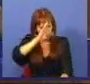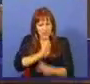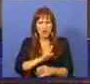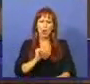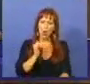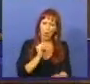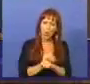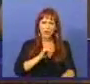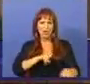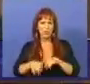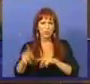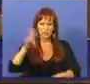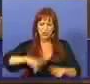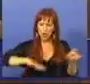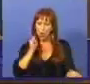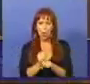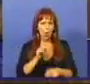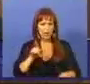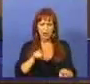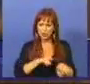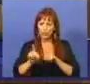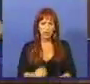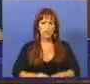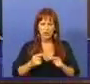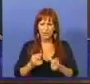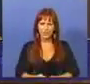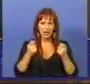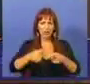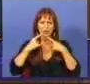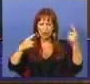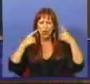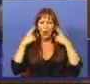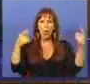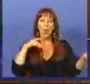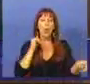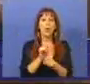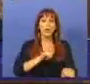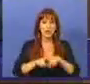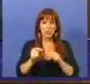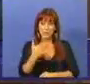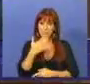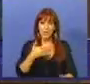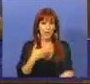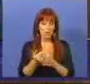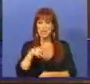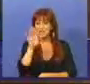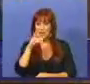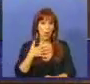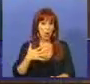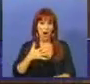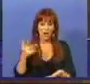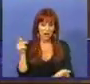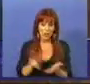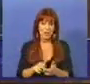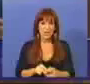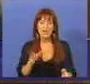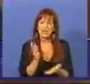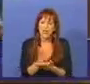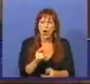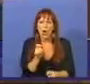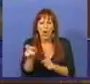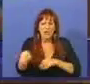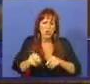com outras políticas fiscais, com outras políticas de investimento público, com outras políticas macroeconómicas. E se o senhor não quer reconhecer com um mero jogo de